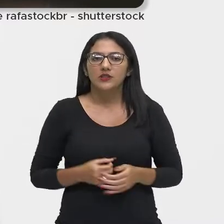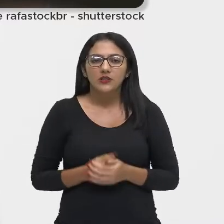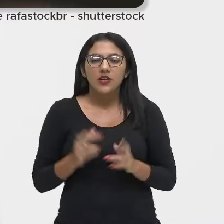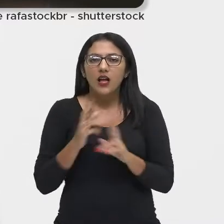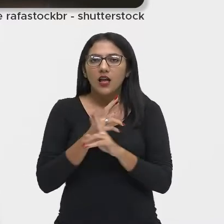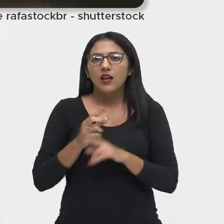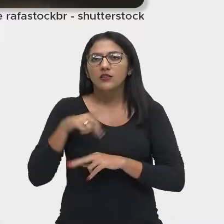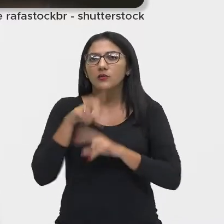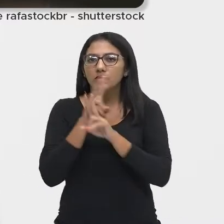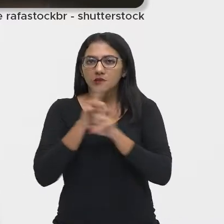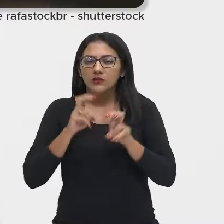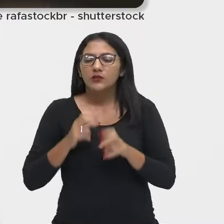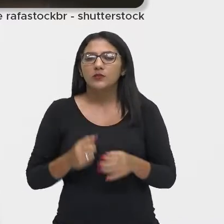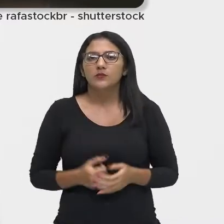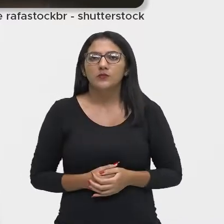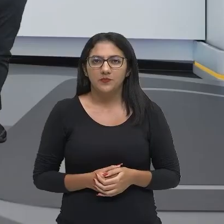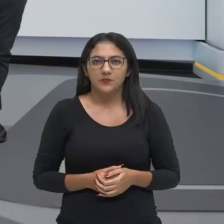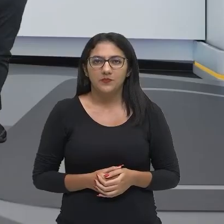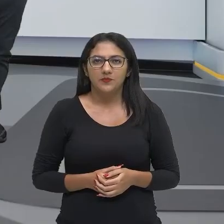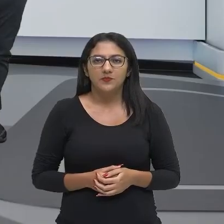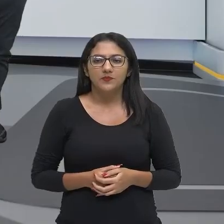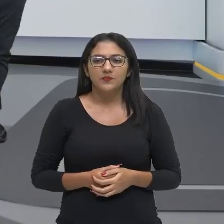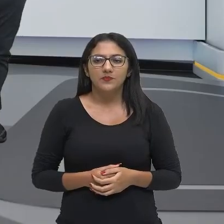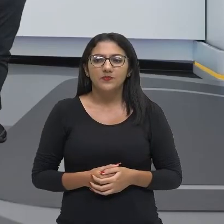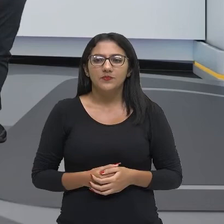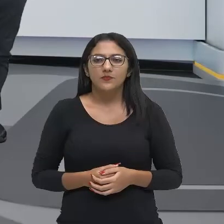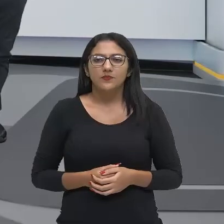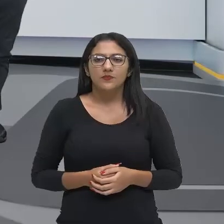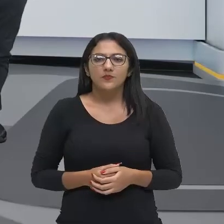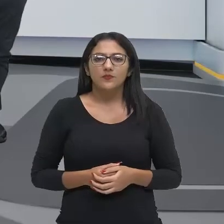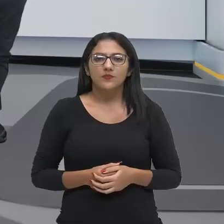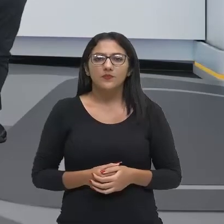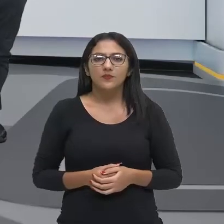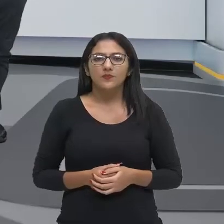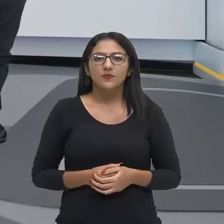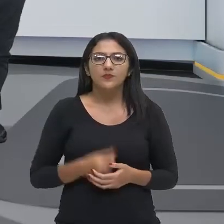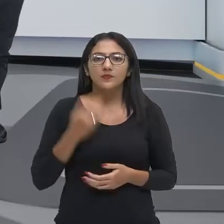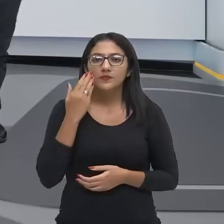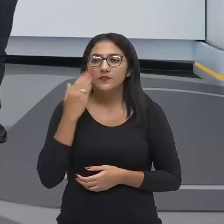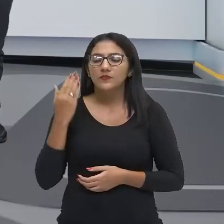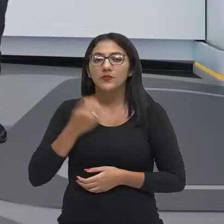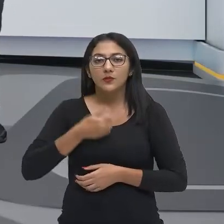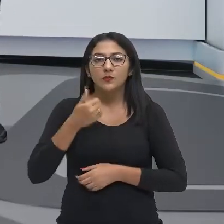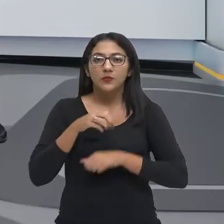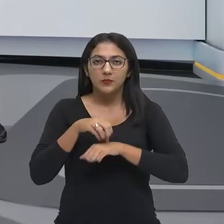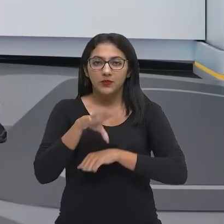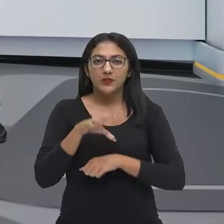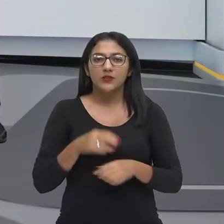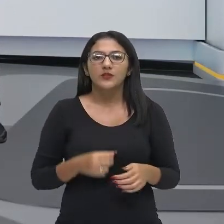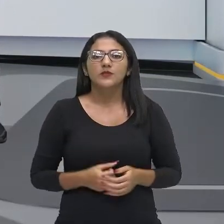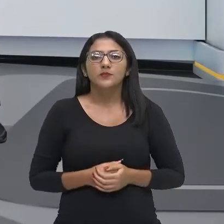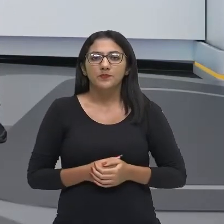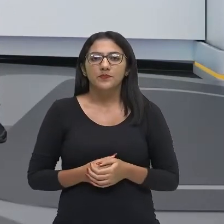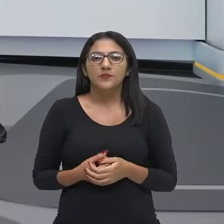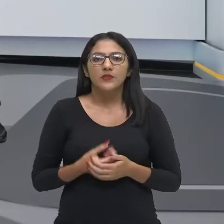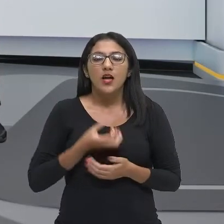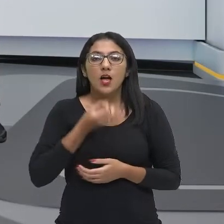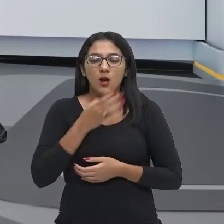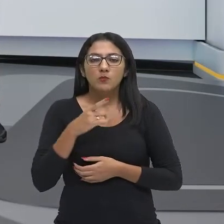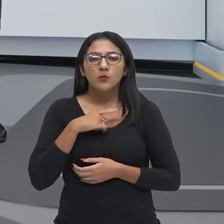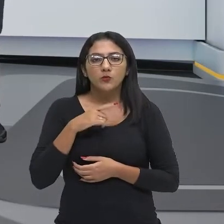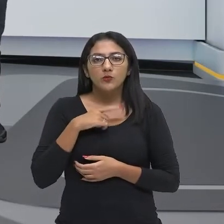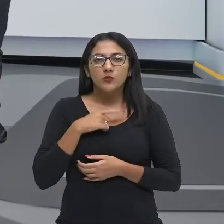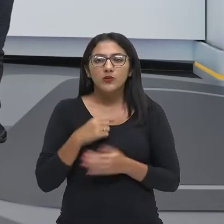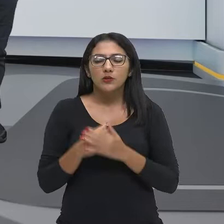relação a aproveitar essas ferramentas. Jogando. Dica 1. É sempre bom ter um endereço